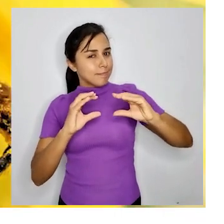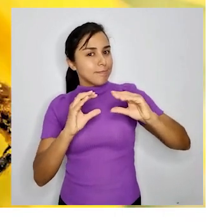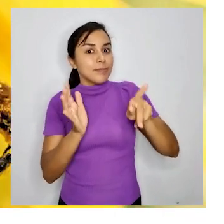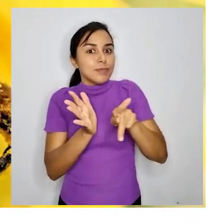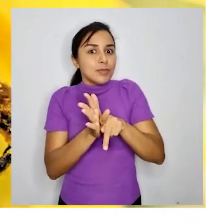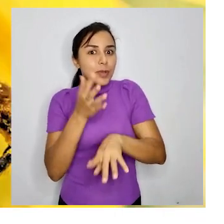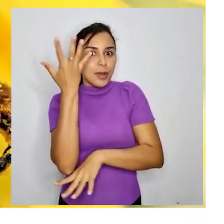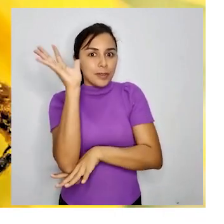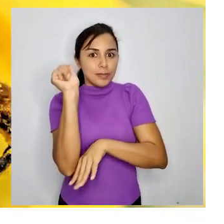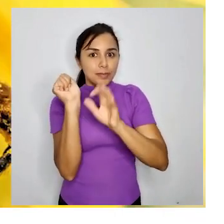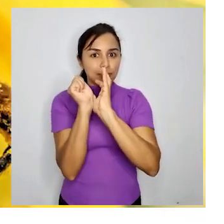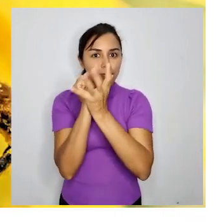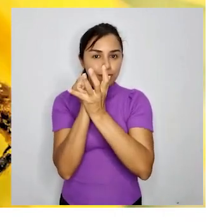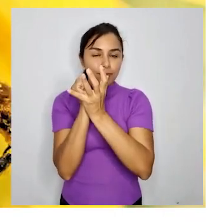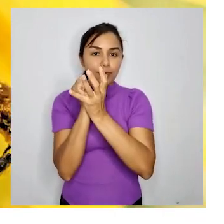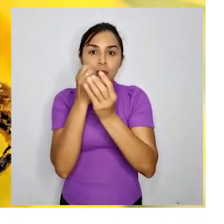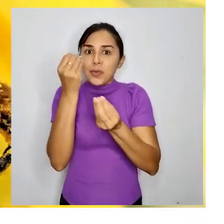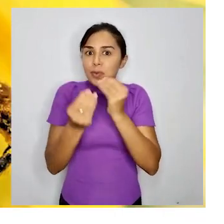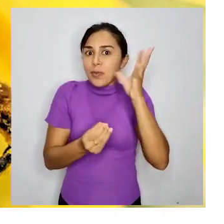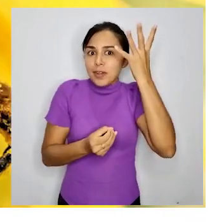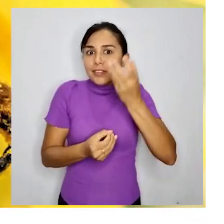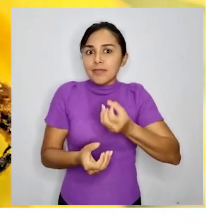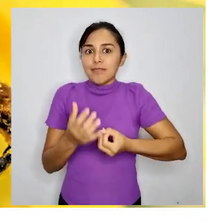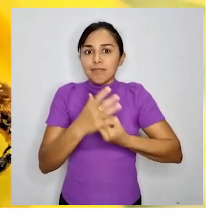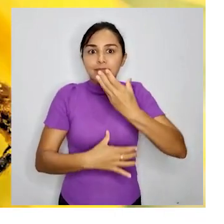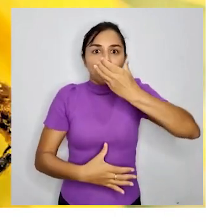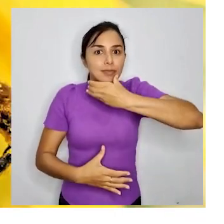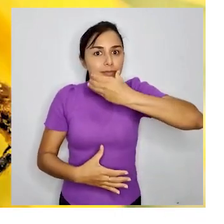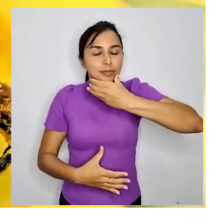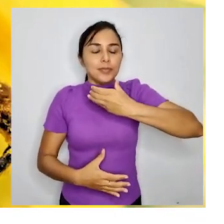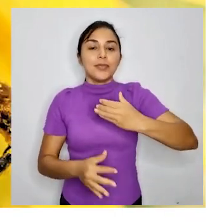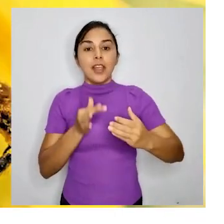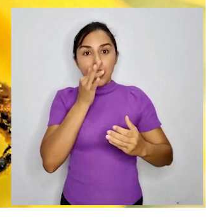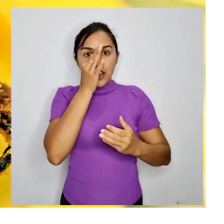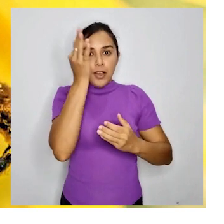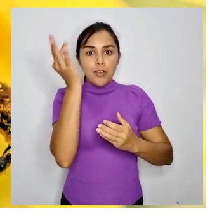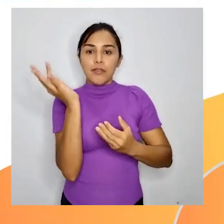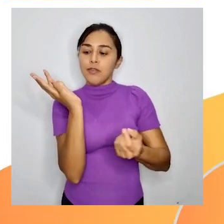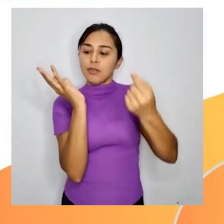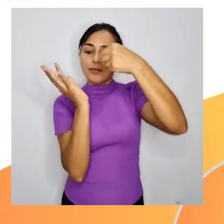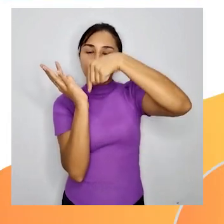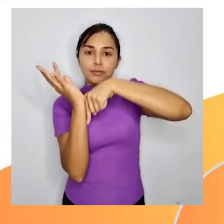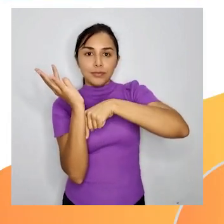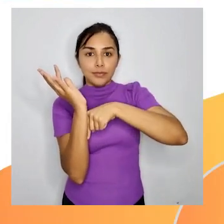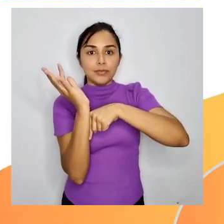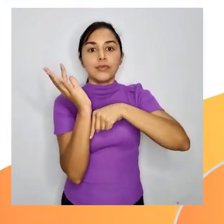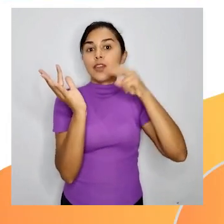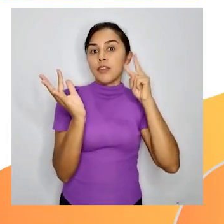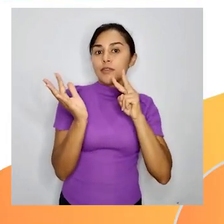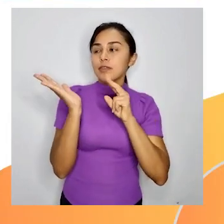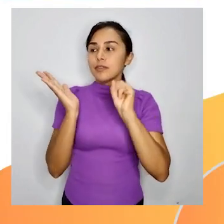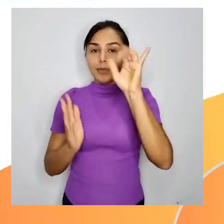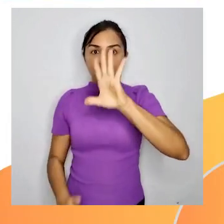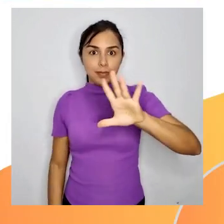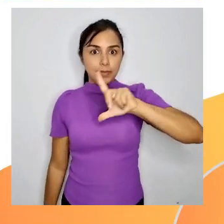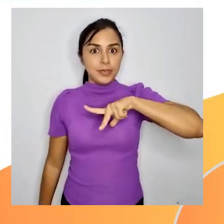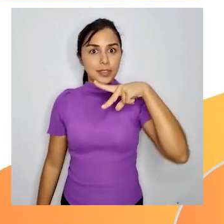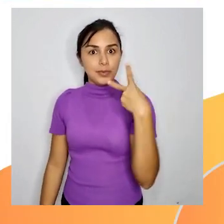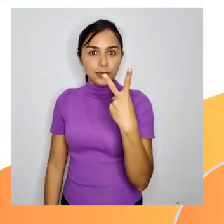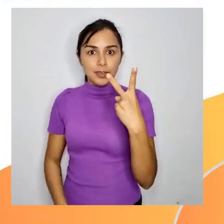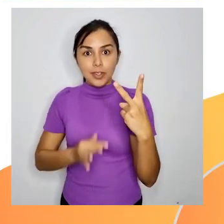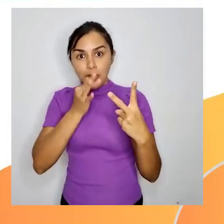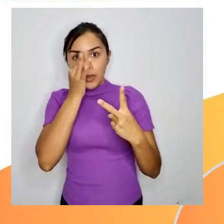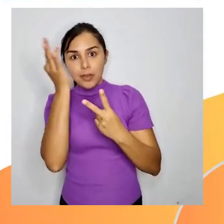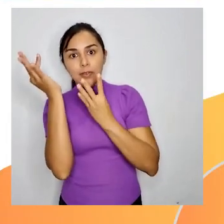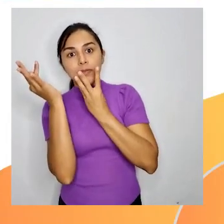angiospermas. O fruto é formado a partir da fecundação das flores. Observe a imagem. Nós temos aqui uma flor masculina e uma